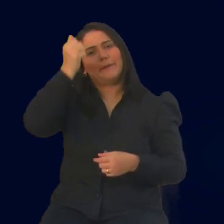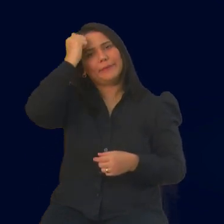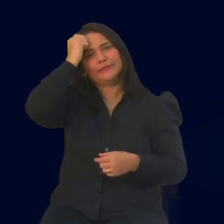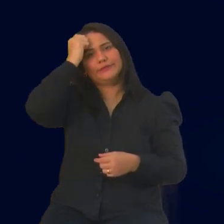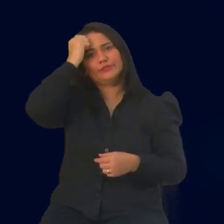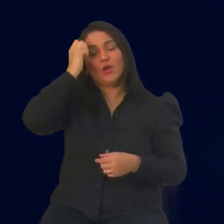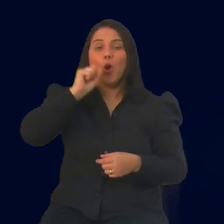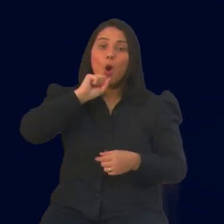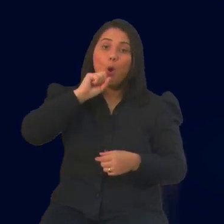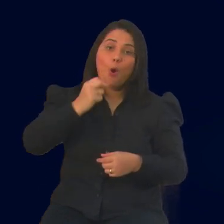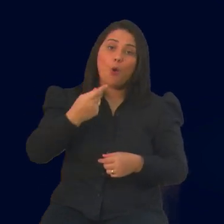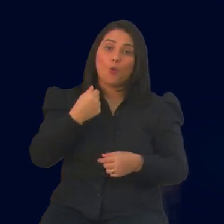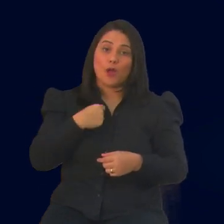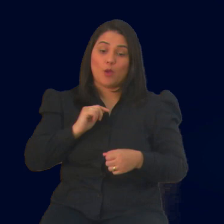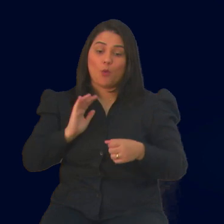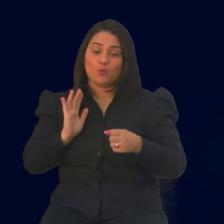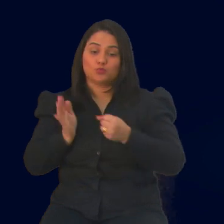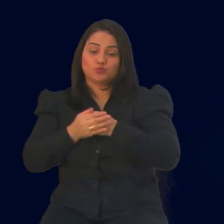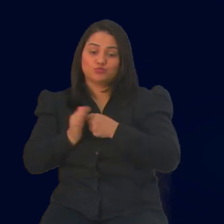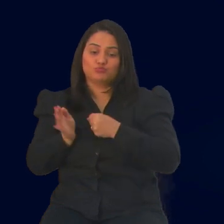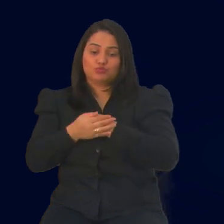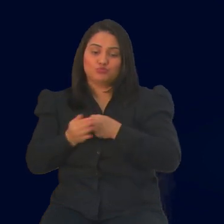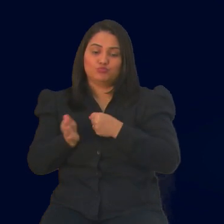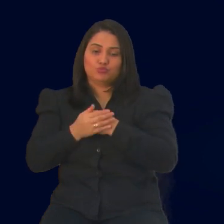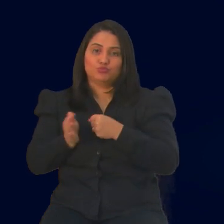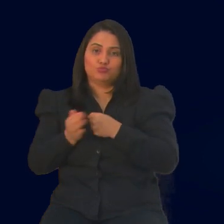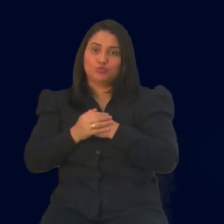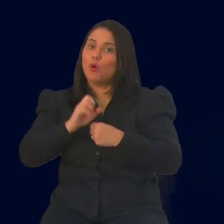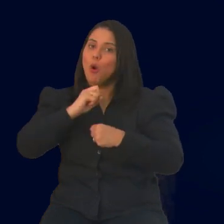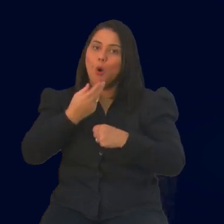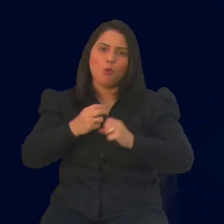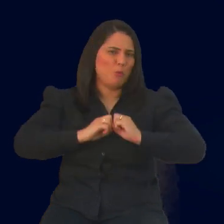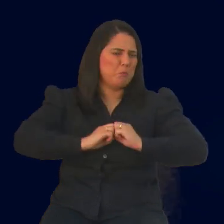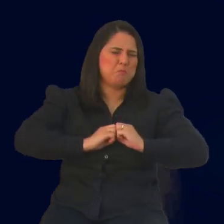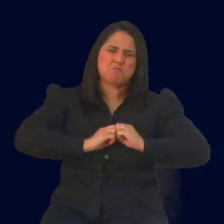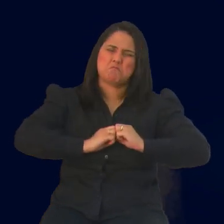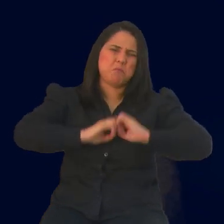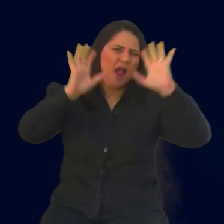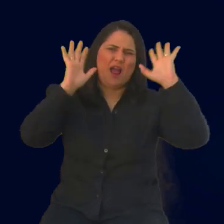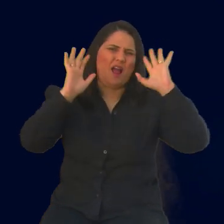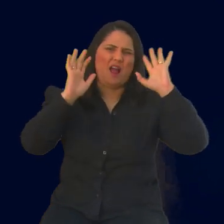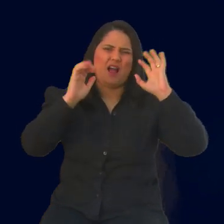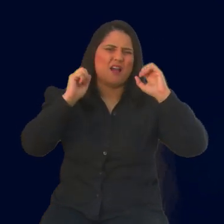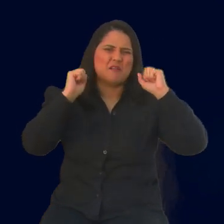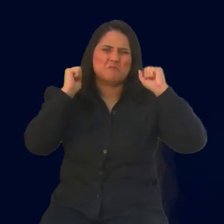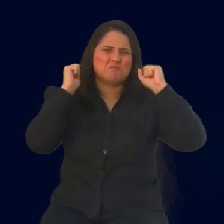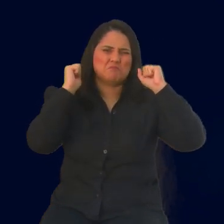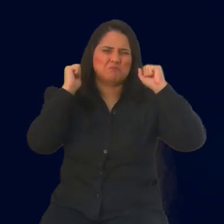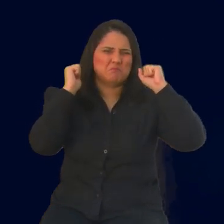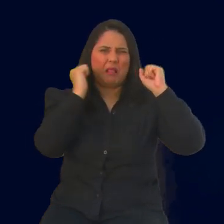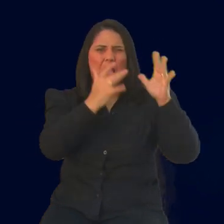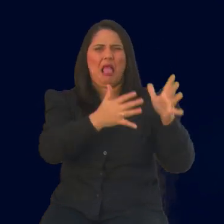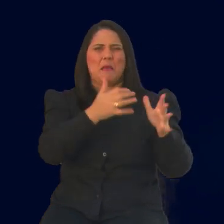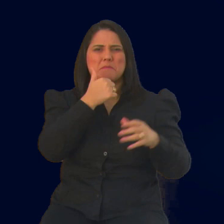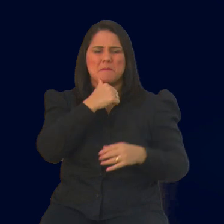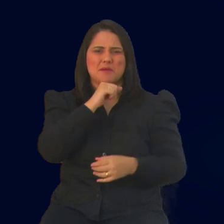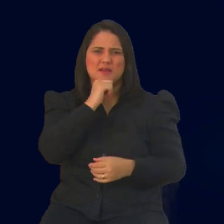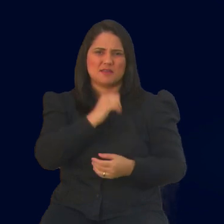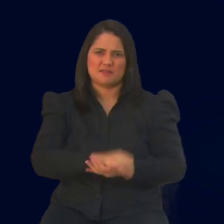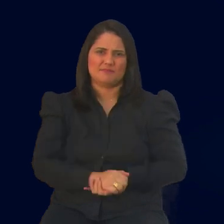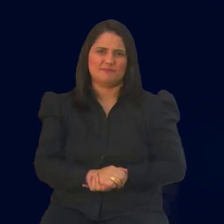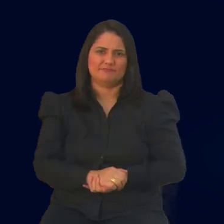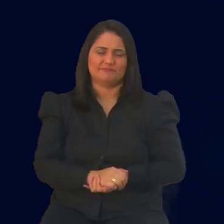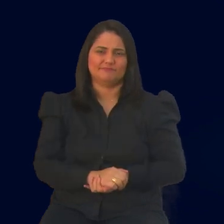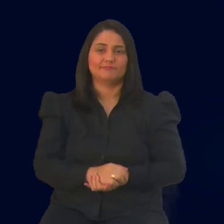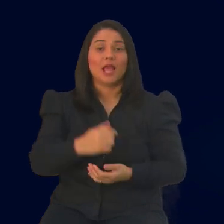explodia. A represa abria as comportas. E quando eu comecei a estudar